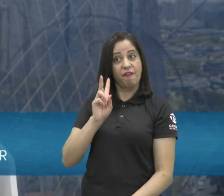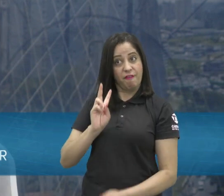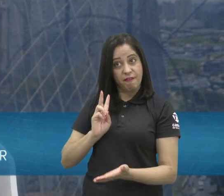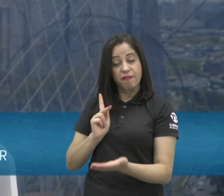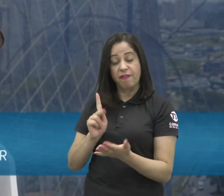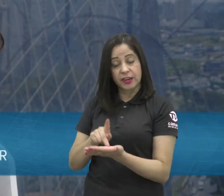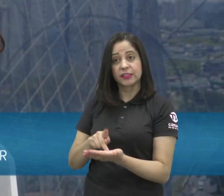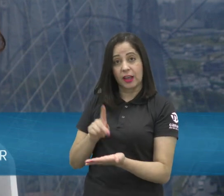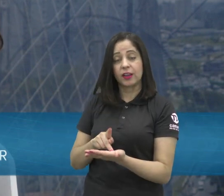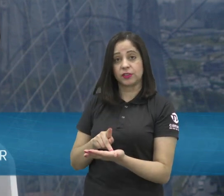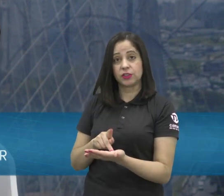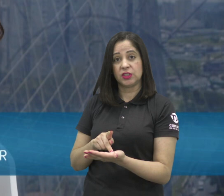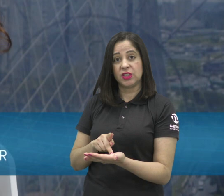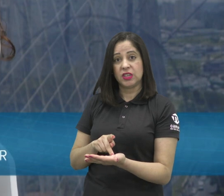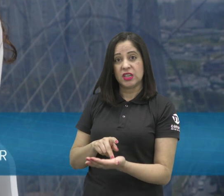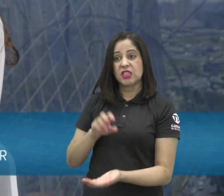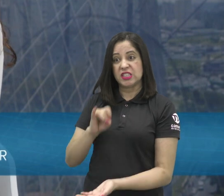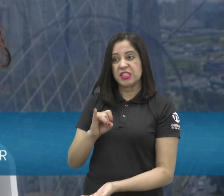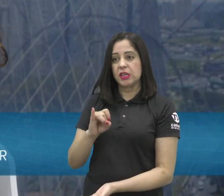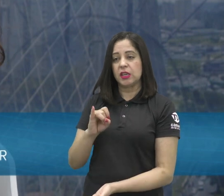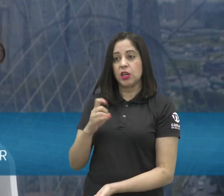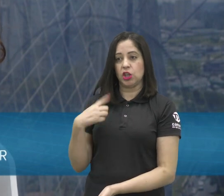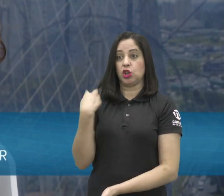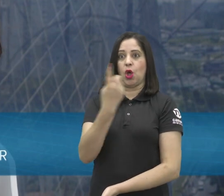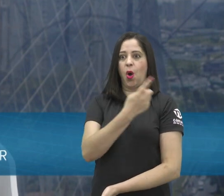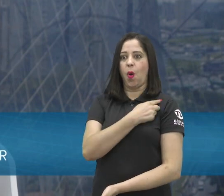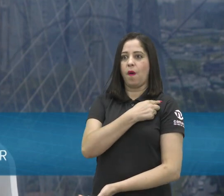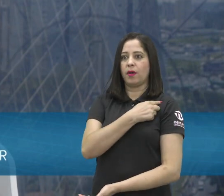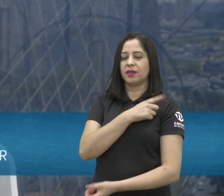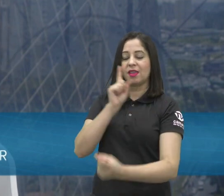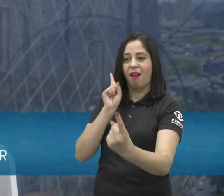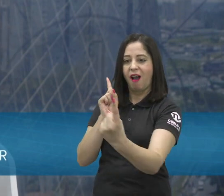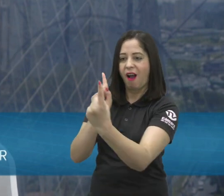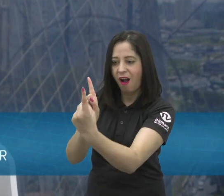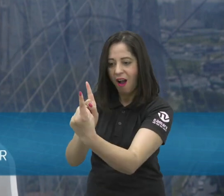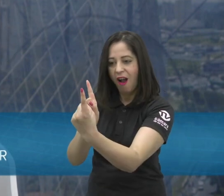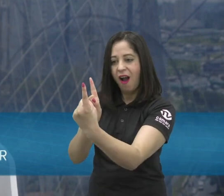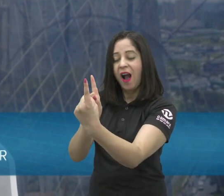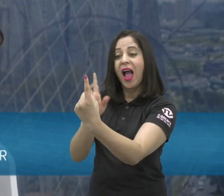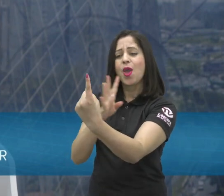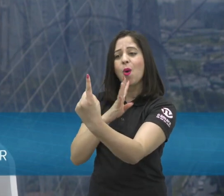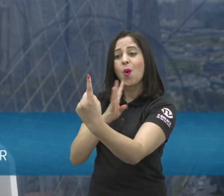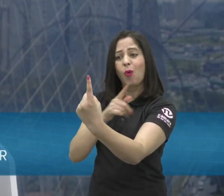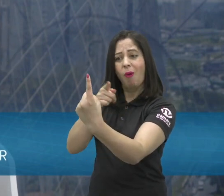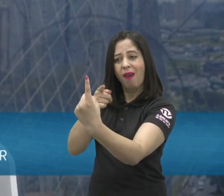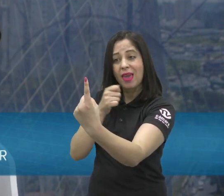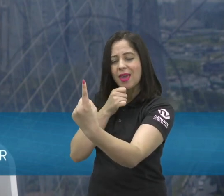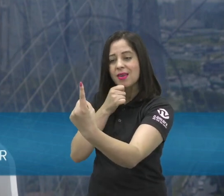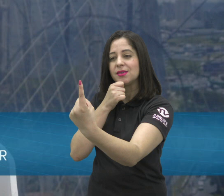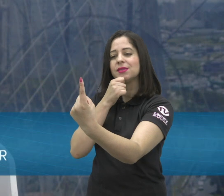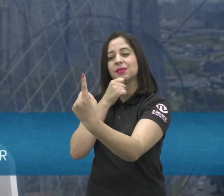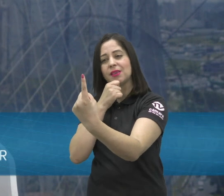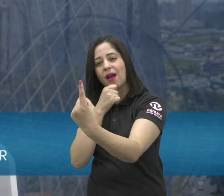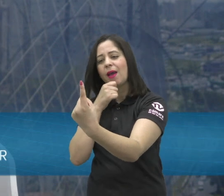existe esse processo, a gente pode dizer até que é um processo dialético, Eu começo a conhecer, eu não tenho ainda como